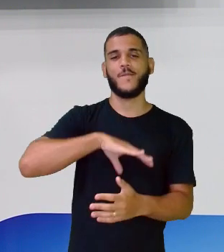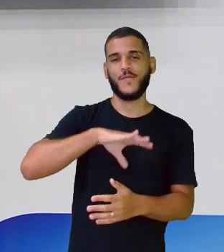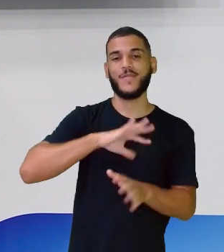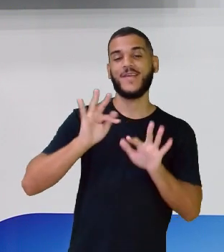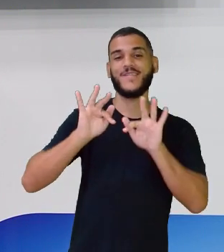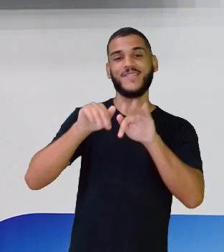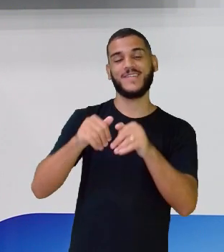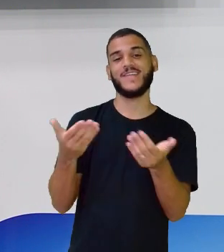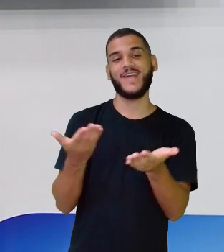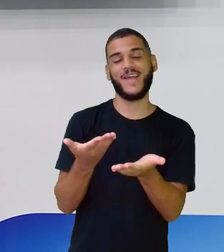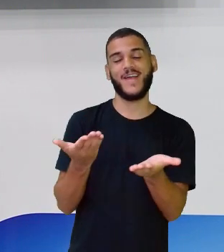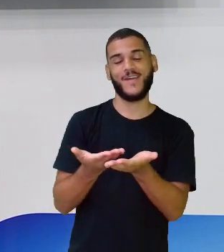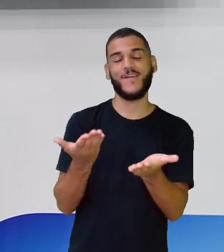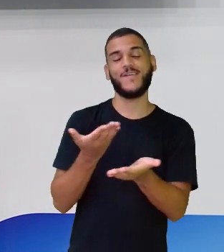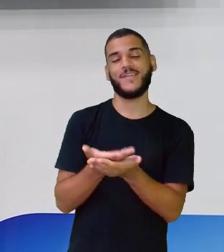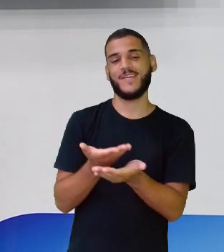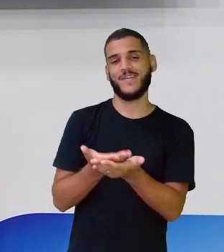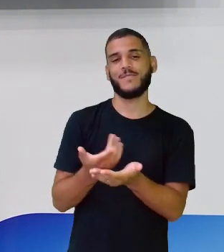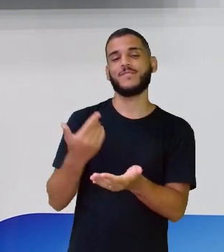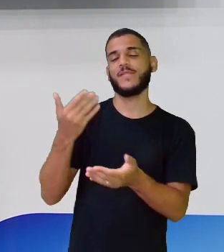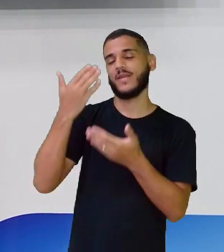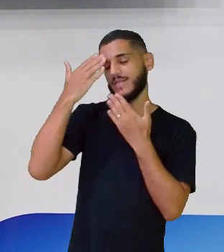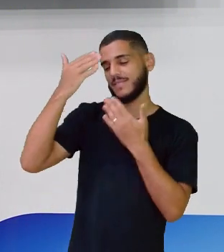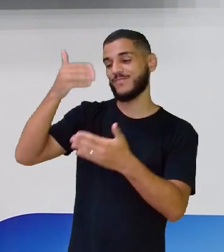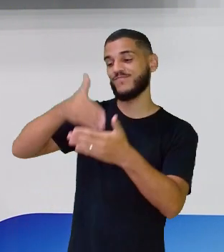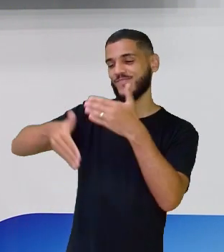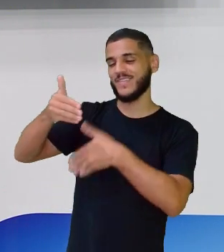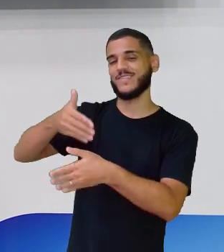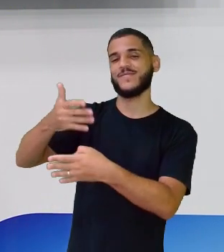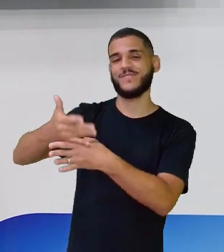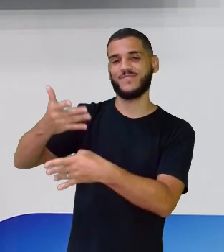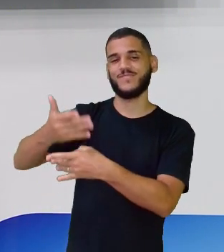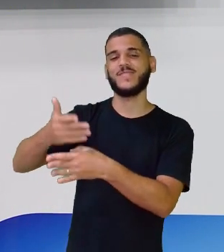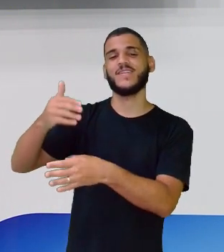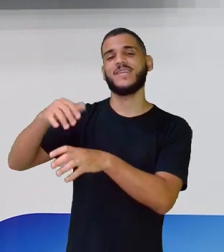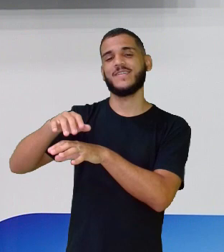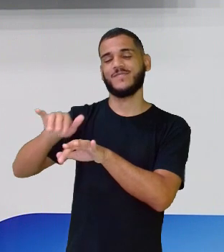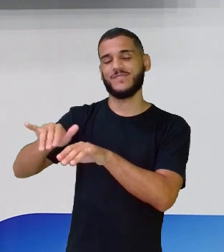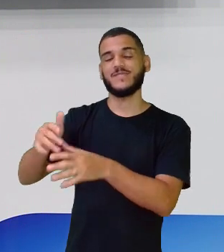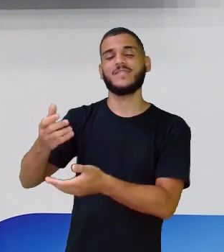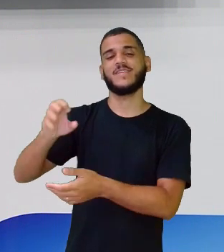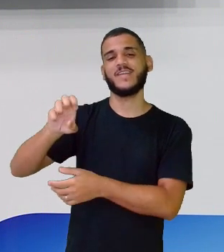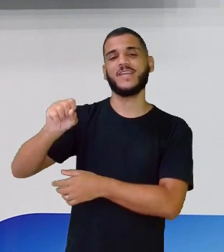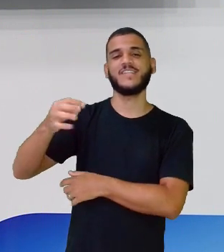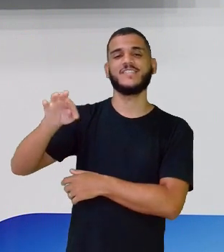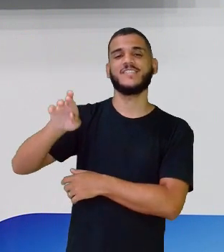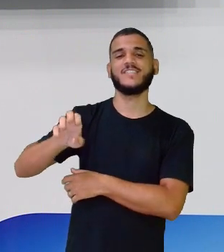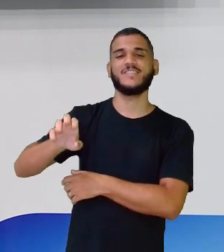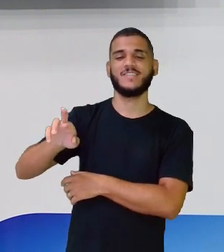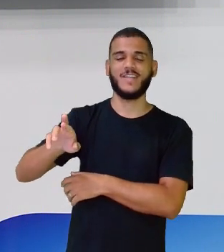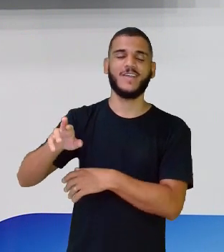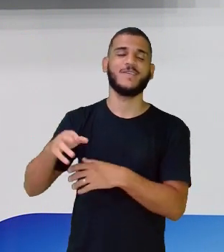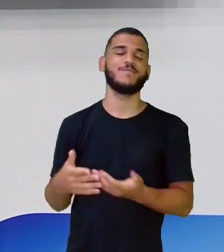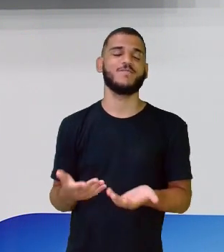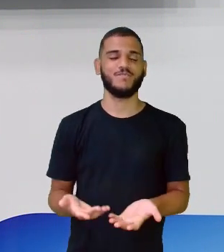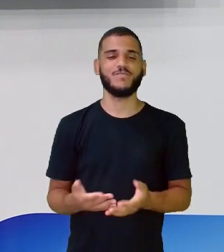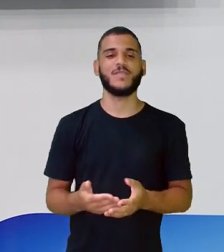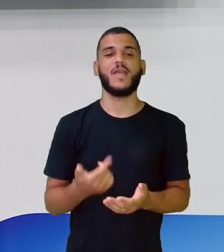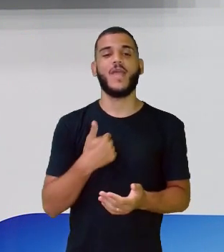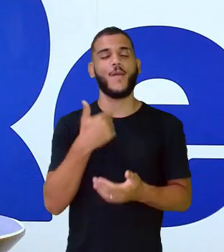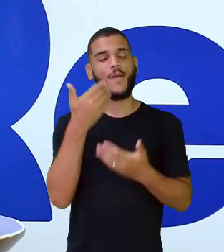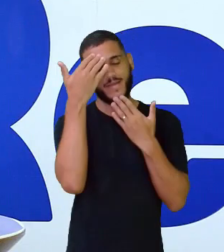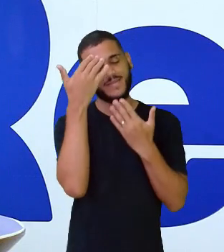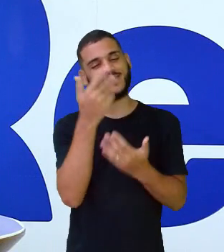por aqui. Deixa eu agradecer aqui a participação da professora Esté, que estava aí na interação junto com os nossos estudantes. Eu